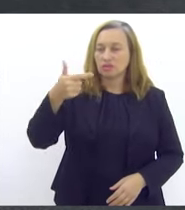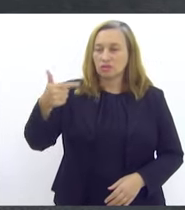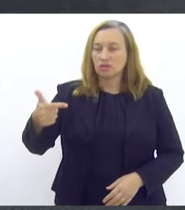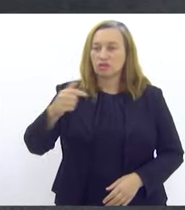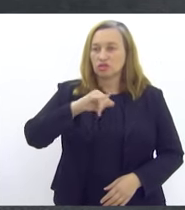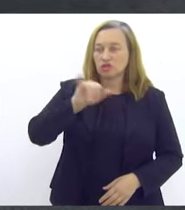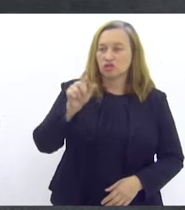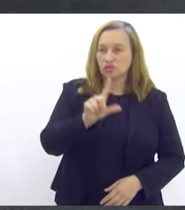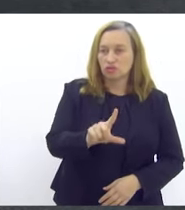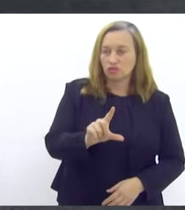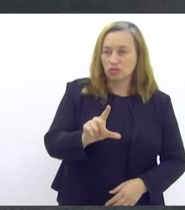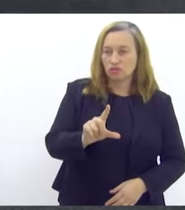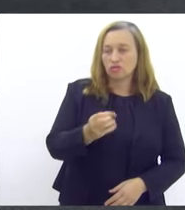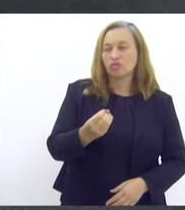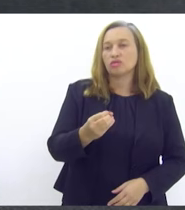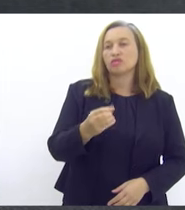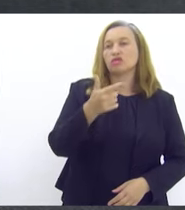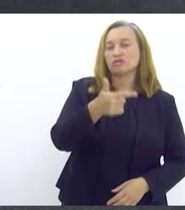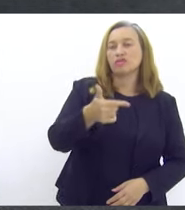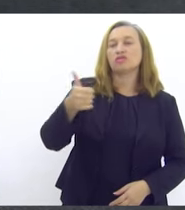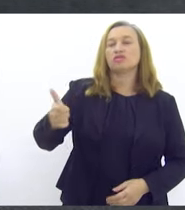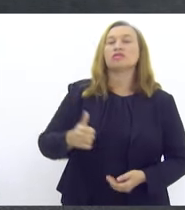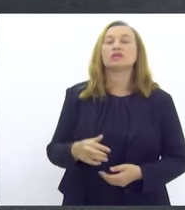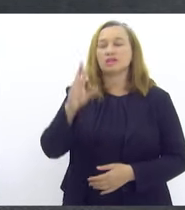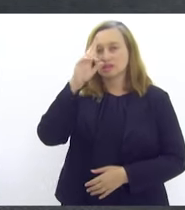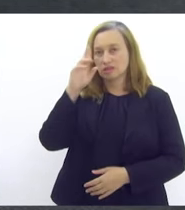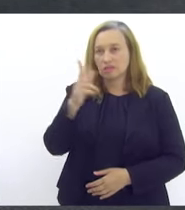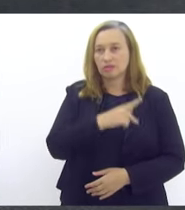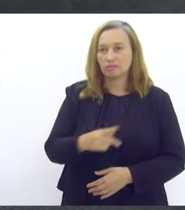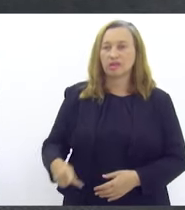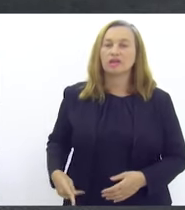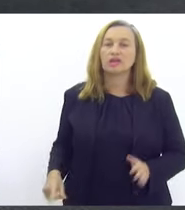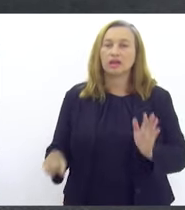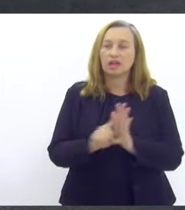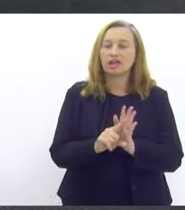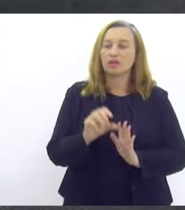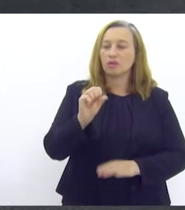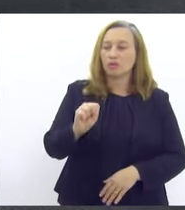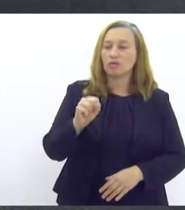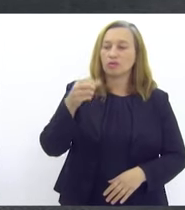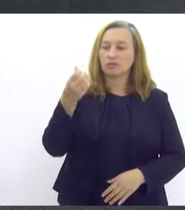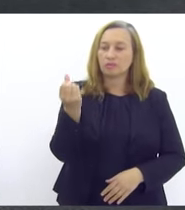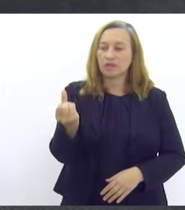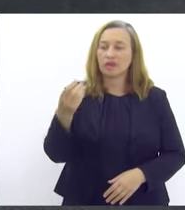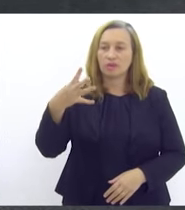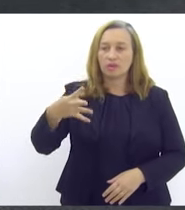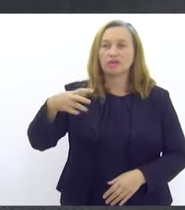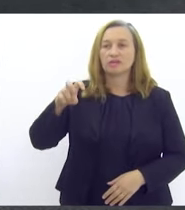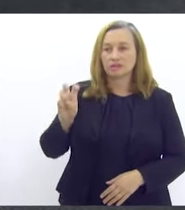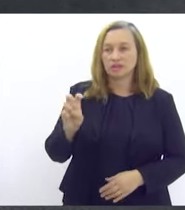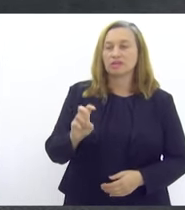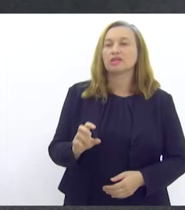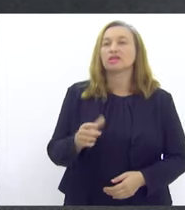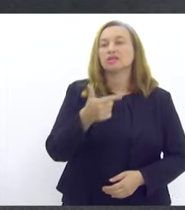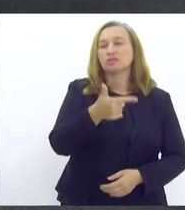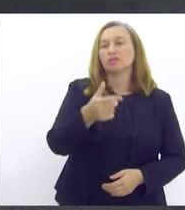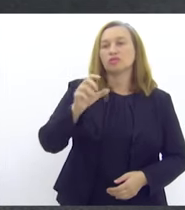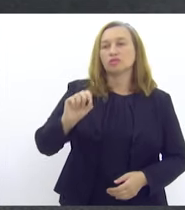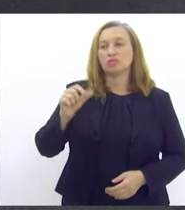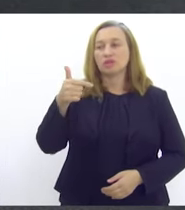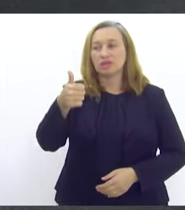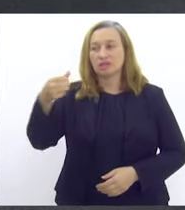de 21. Senhora Presidente, a Lei 8645, de